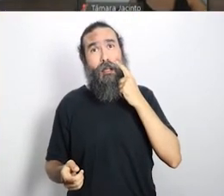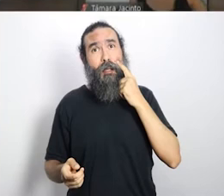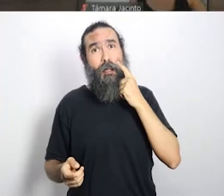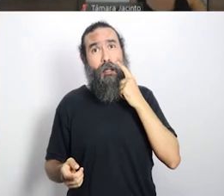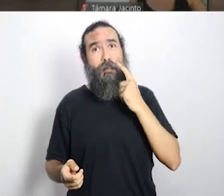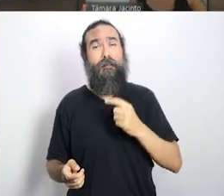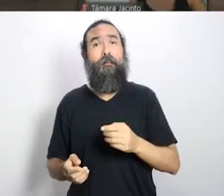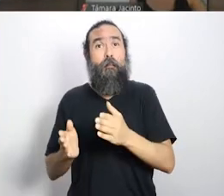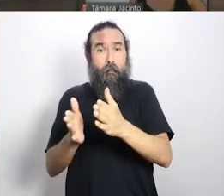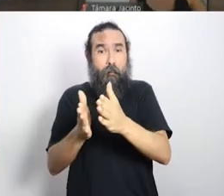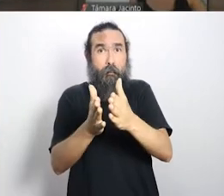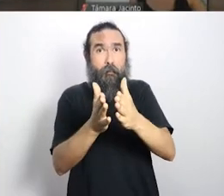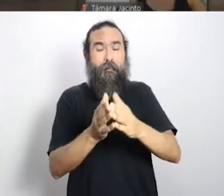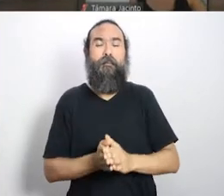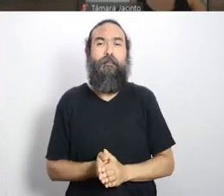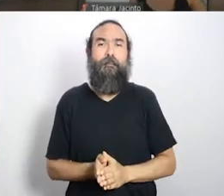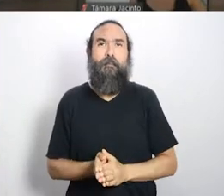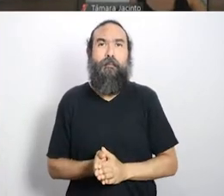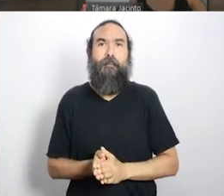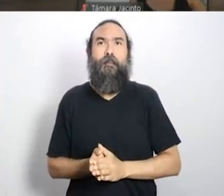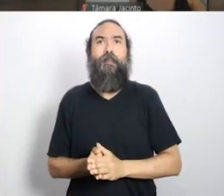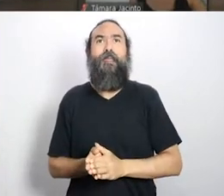Repete.